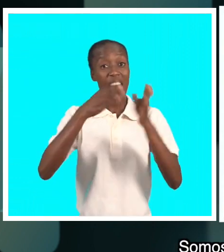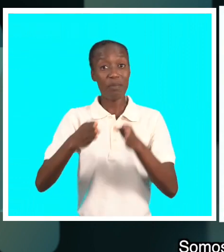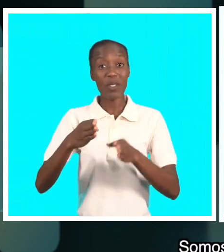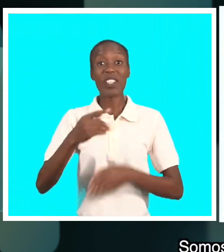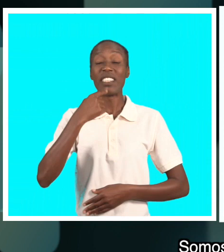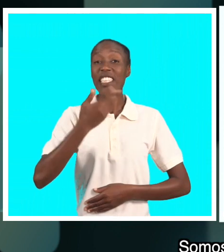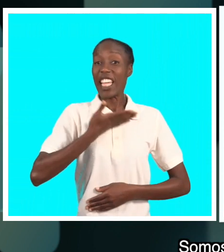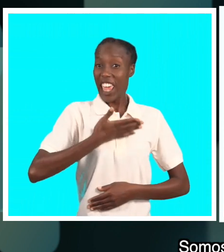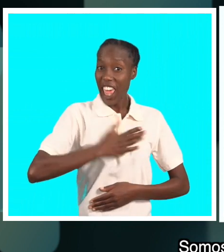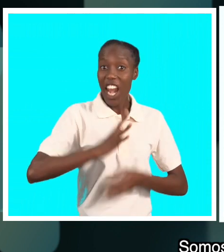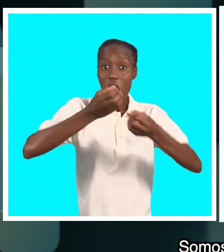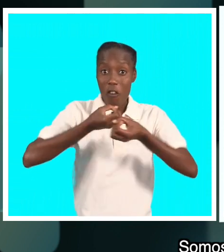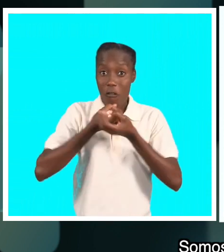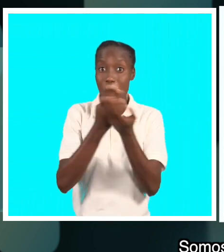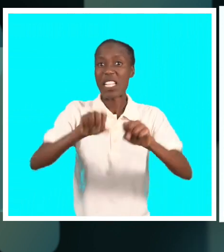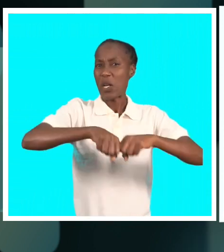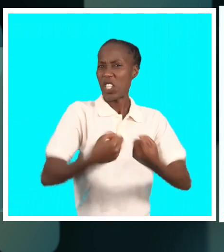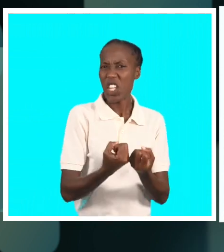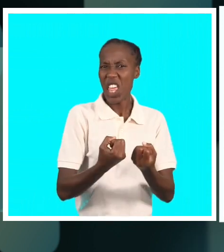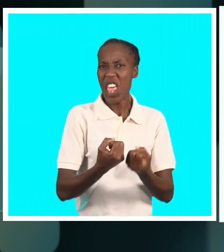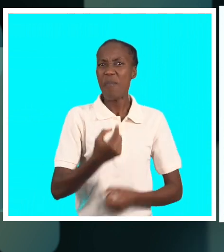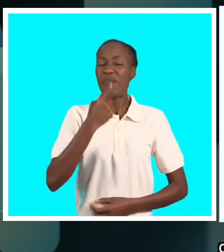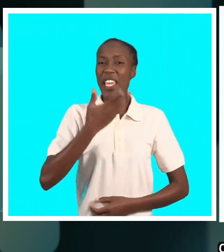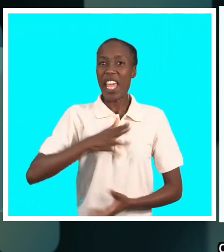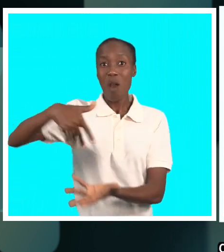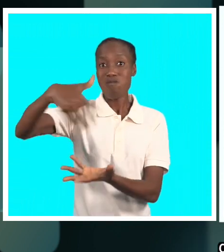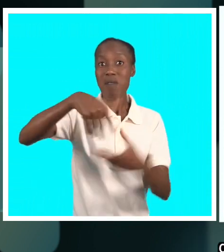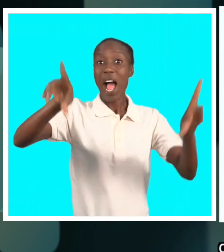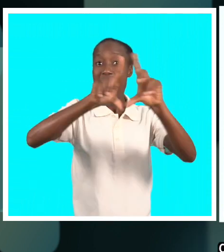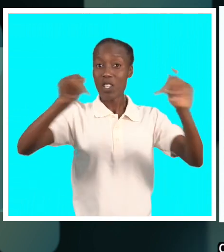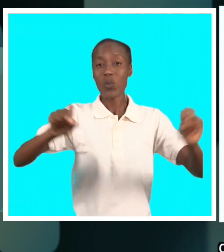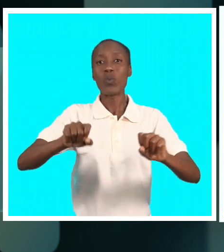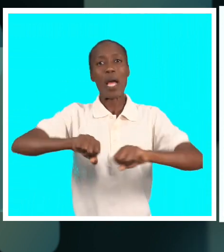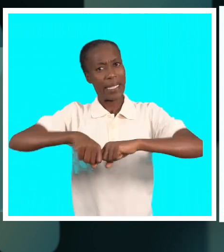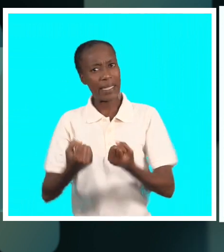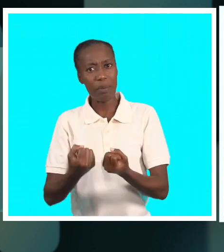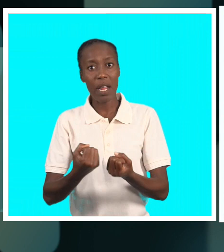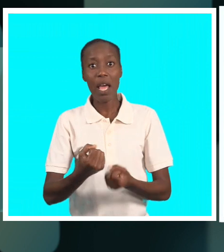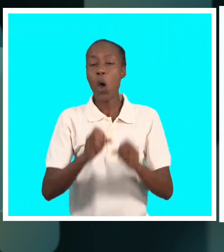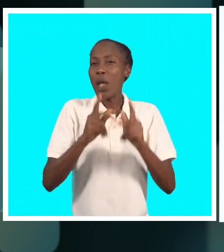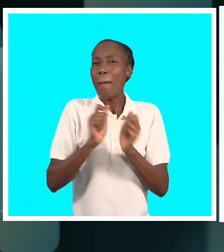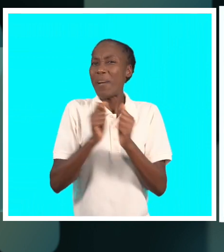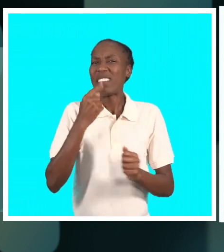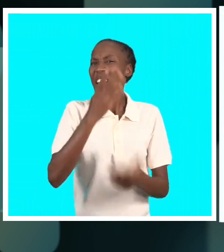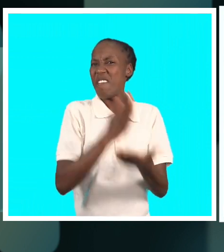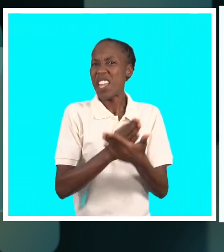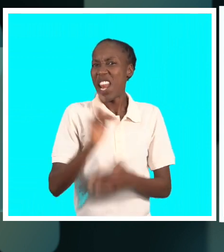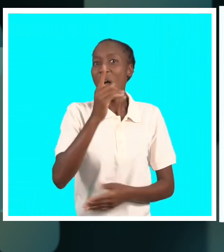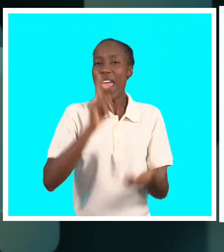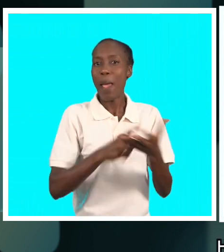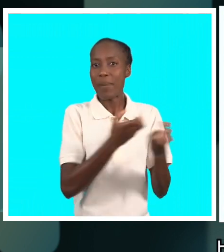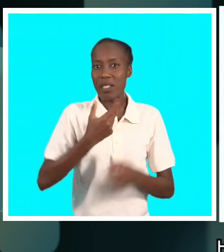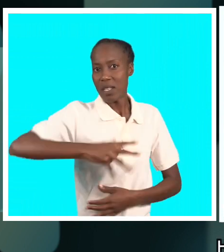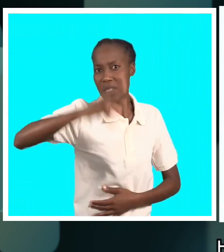com aquelas pessoas que querem ter informação para destruir, que querem levantar algum assunto para destruir. Mas não é muito bem